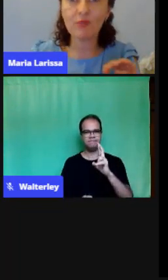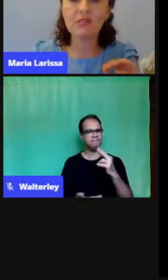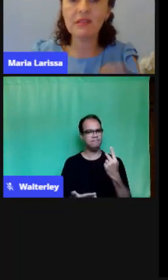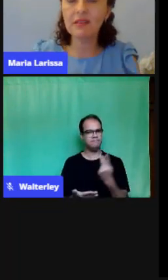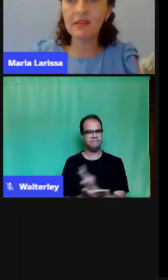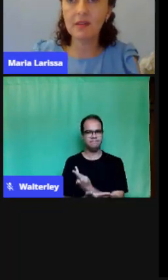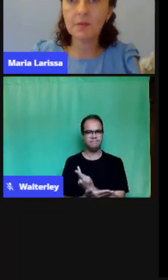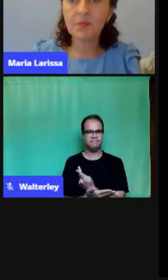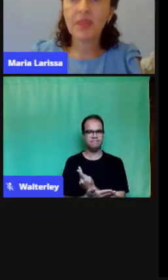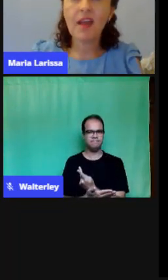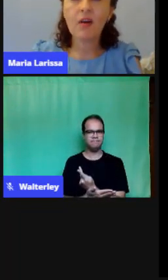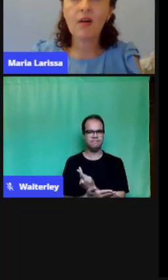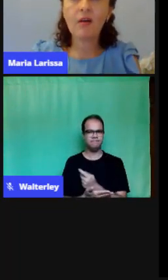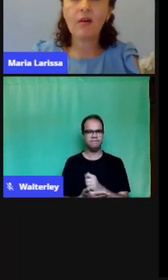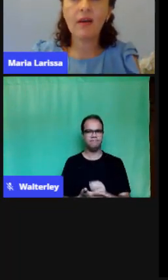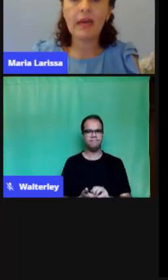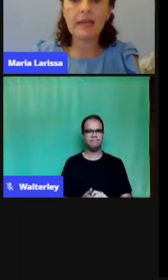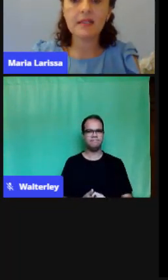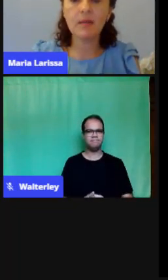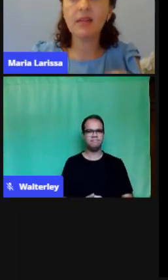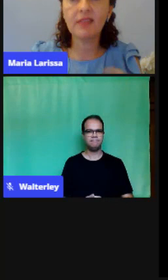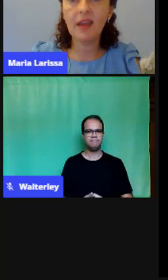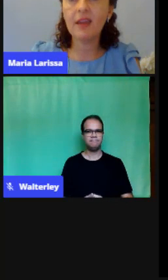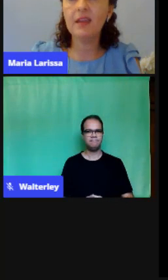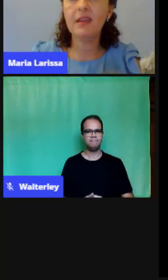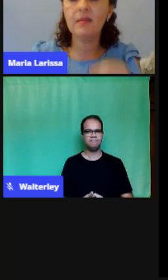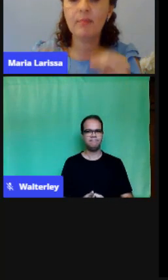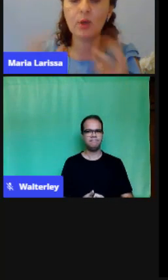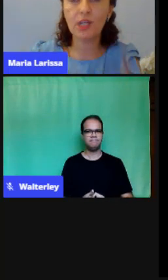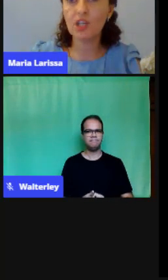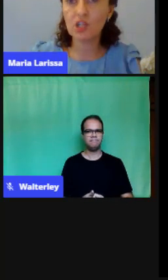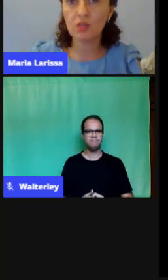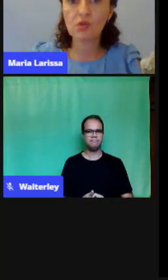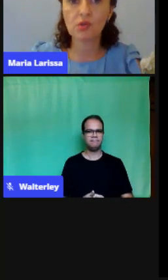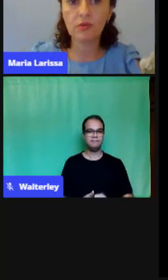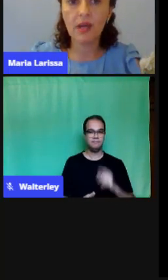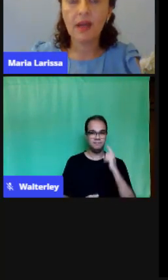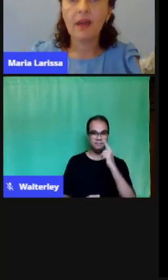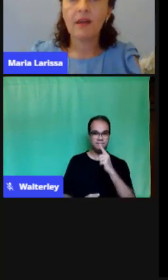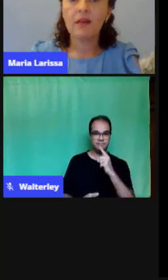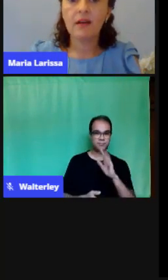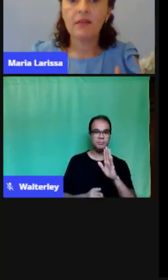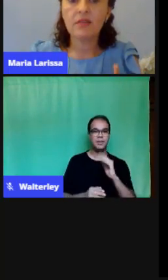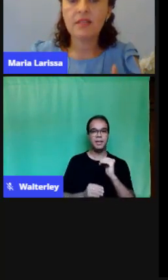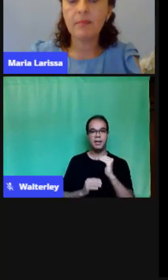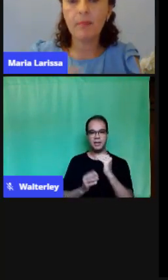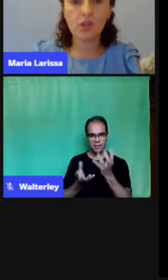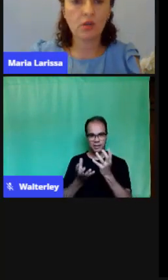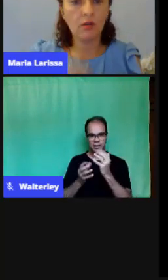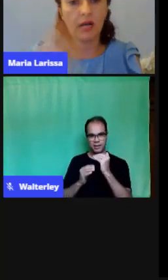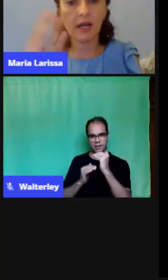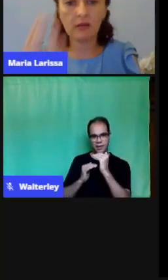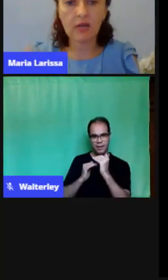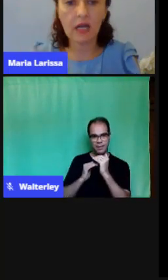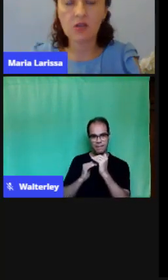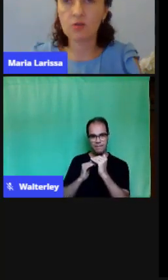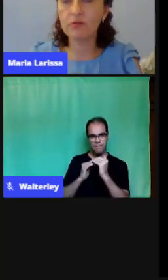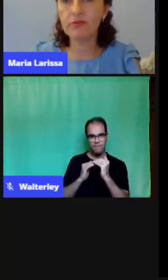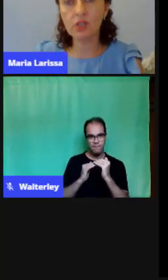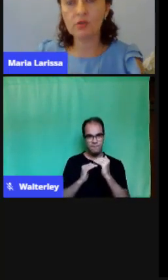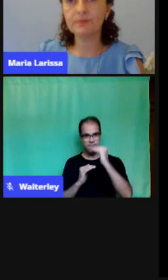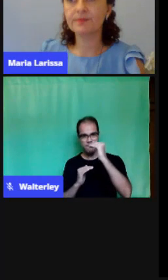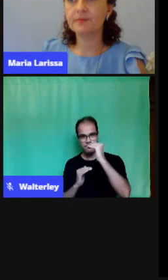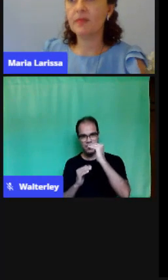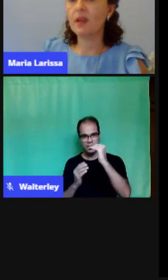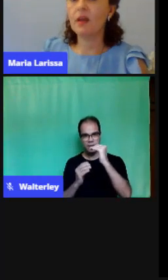ele vai conseguir se manter e progredir no jogo. Você pode colocar, no caso,